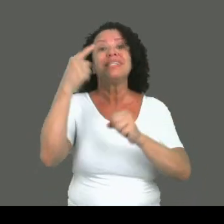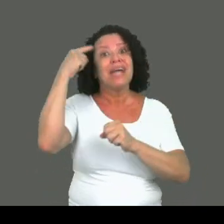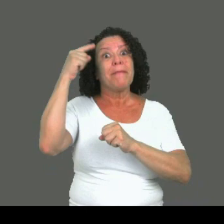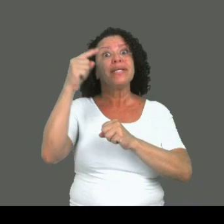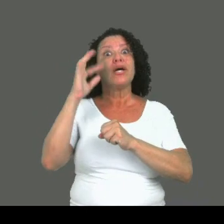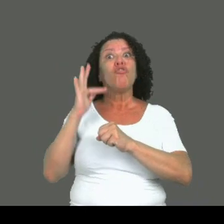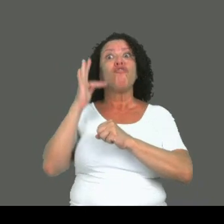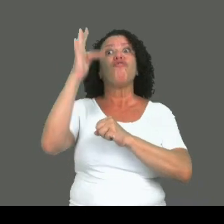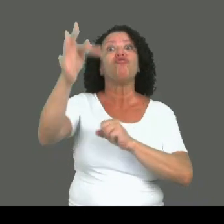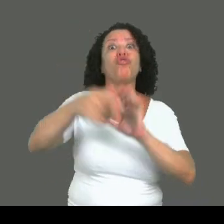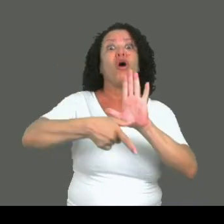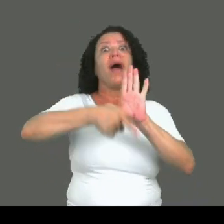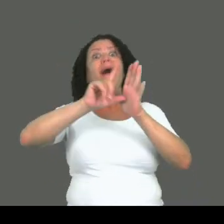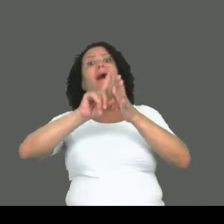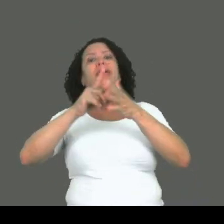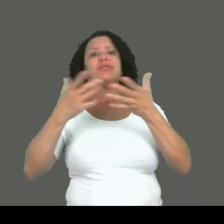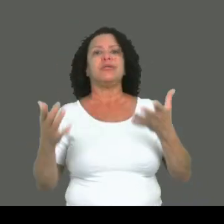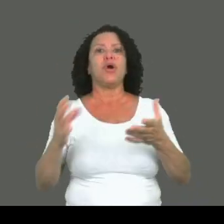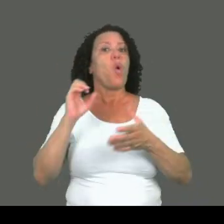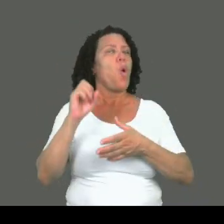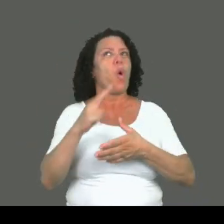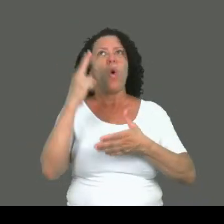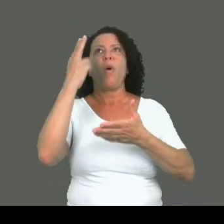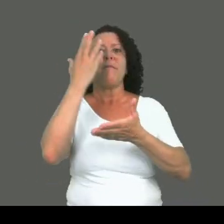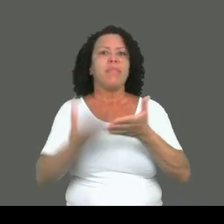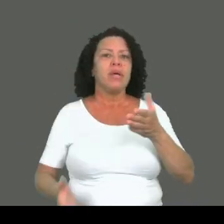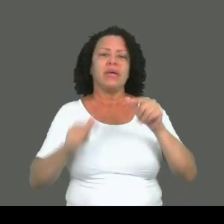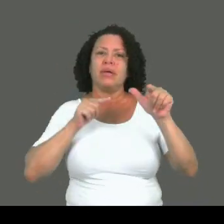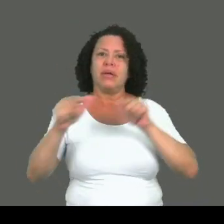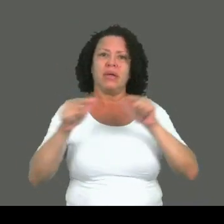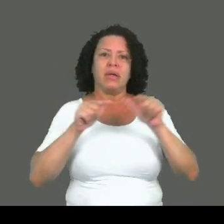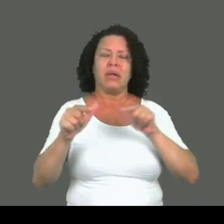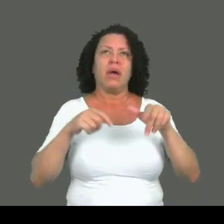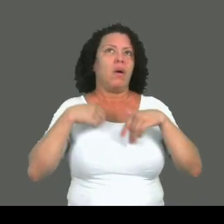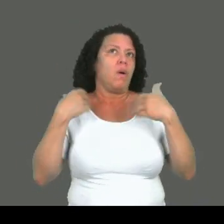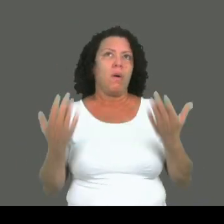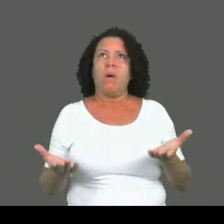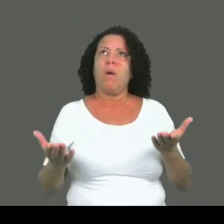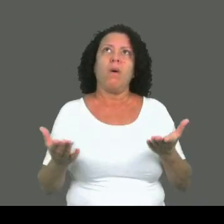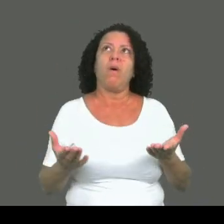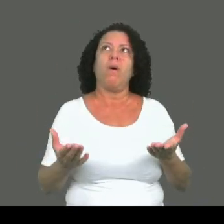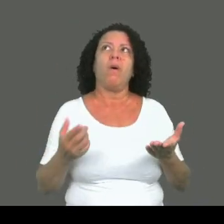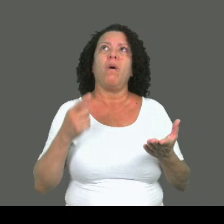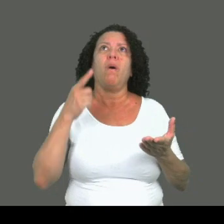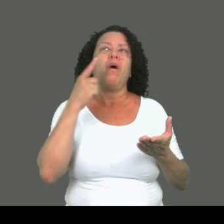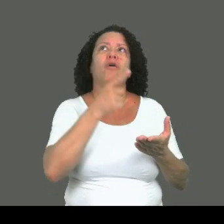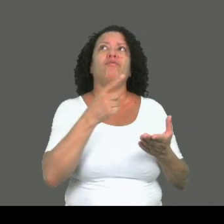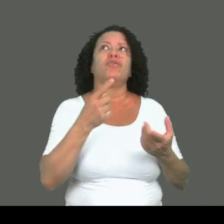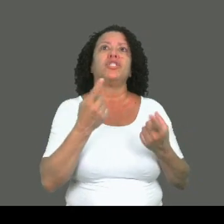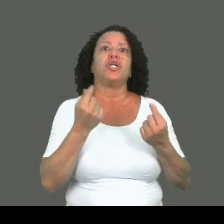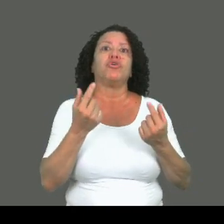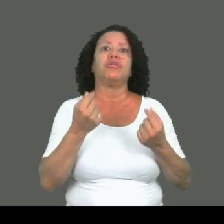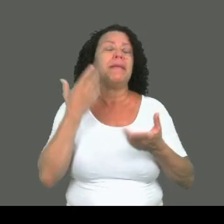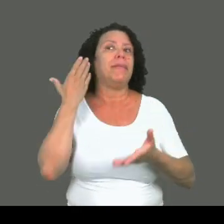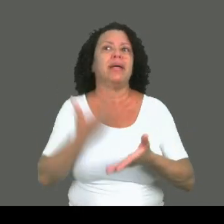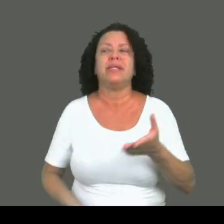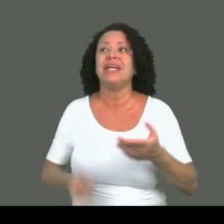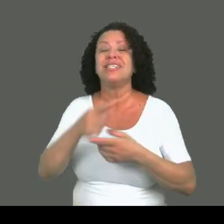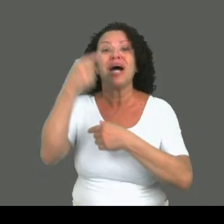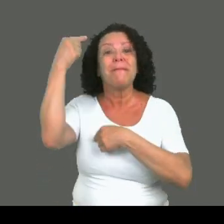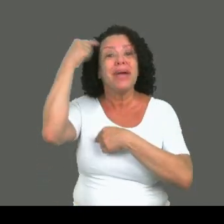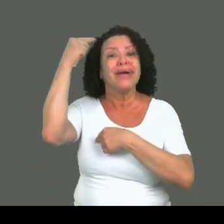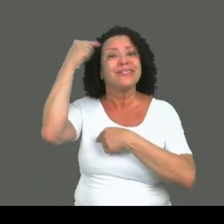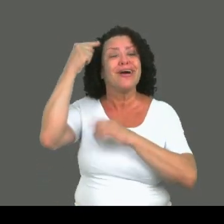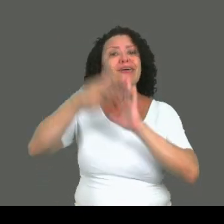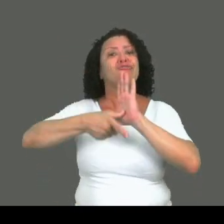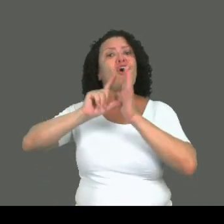dia perder o emprego, ou que você possa um dia ficar sem uma fonte de renda, ou seja,